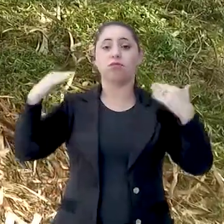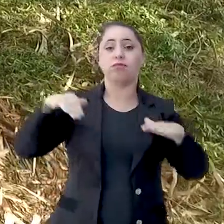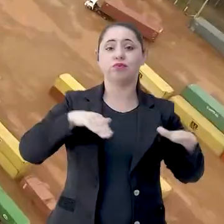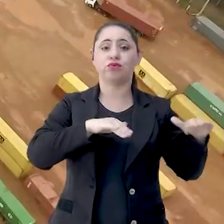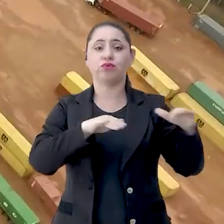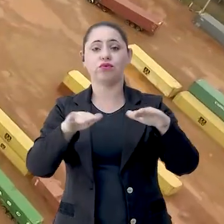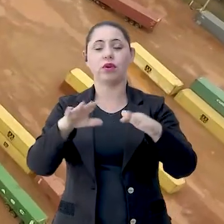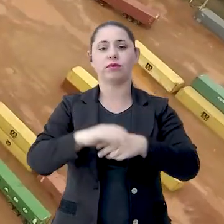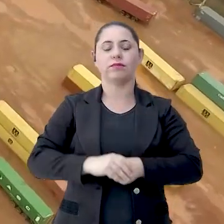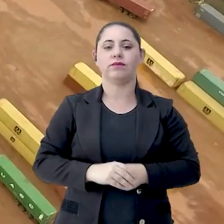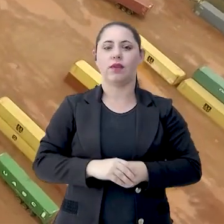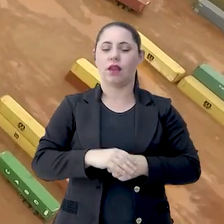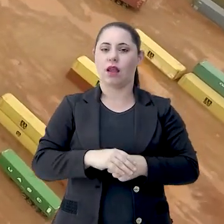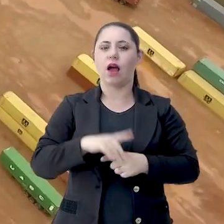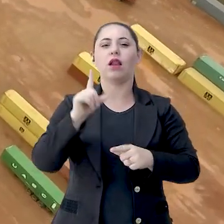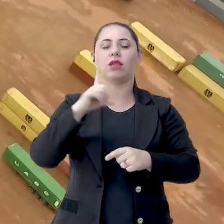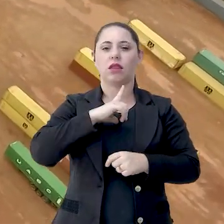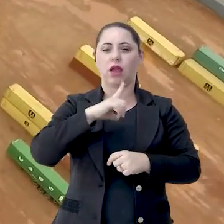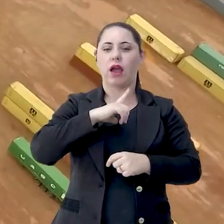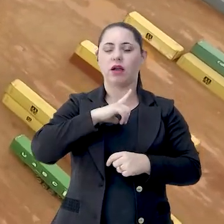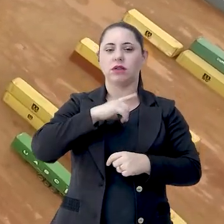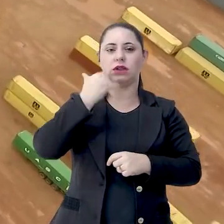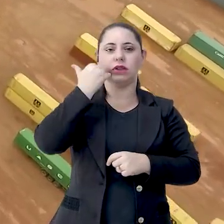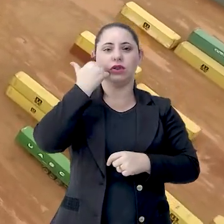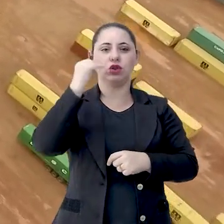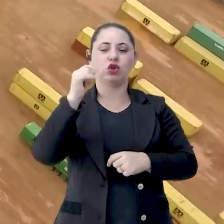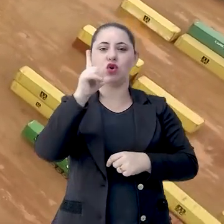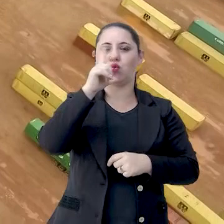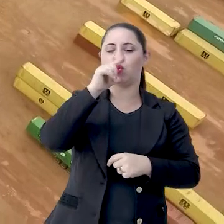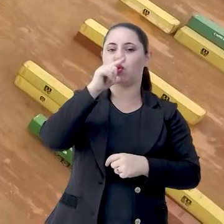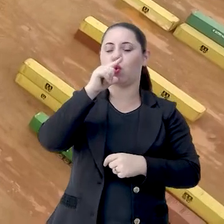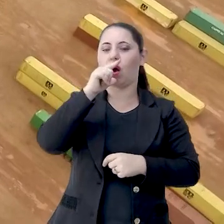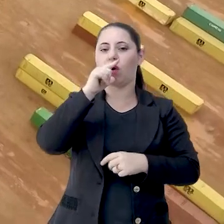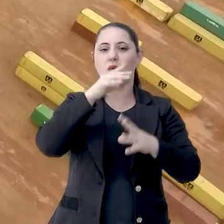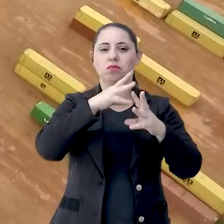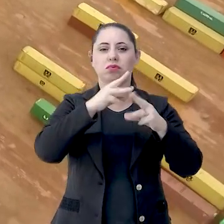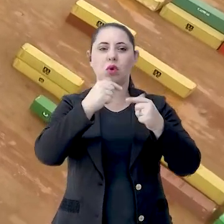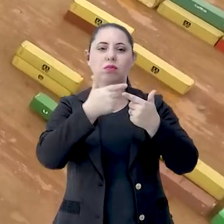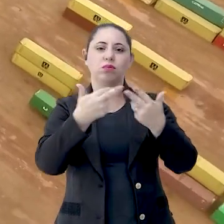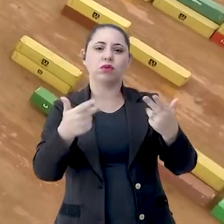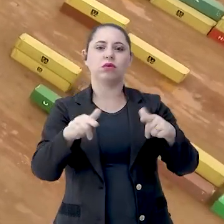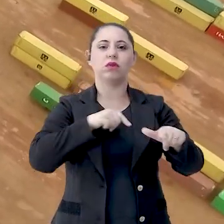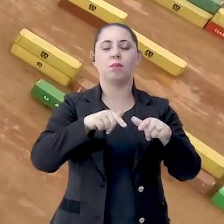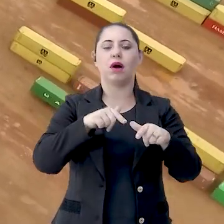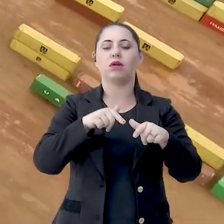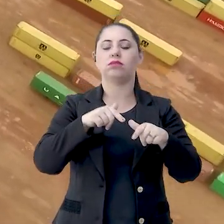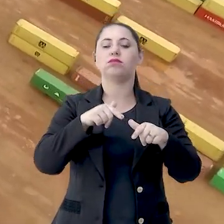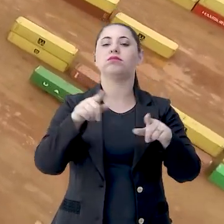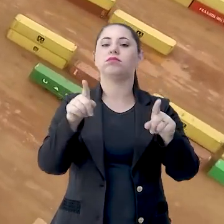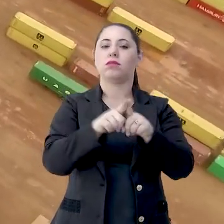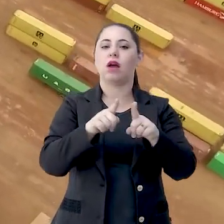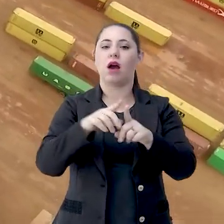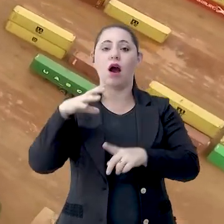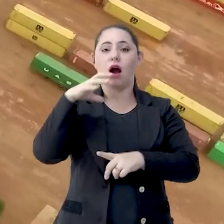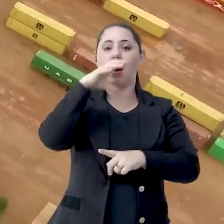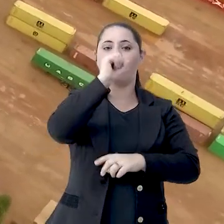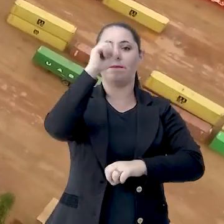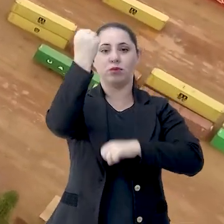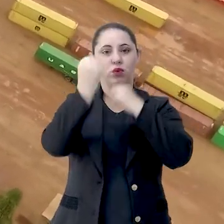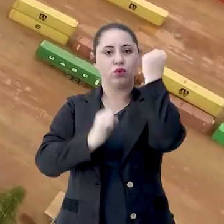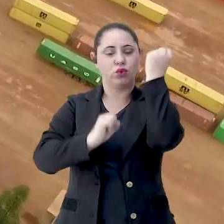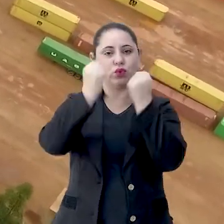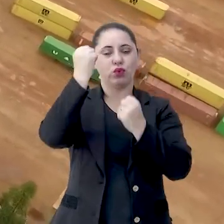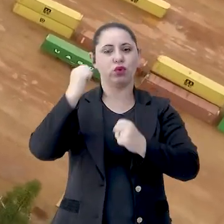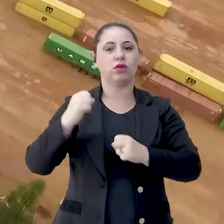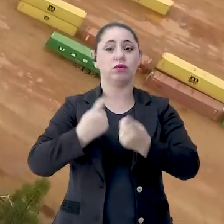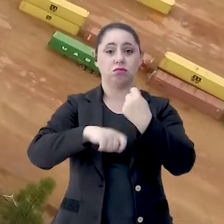Três Lagoas é a segunda cidade em termos econômicos estaduais, com o segundo maior PIB per capita do